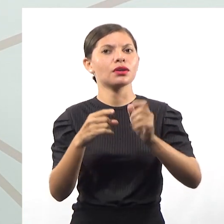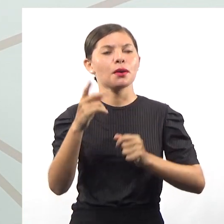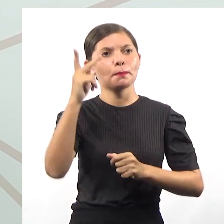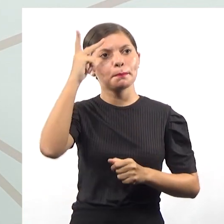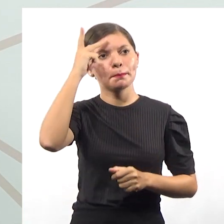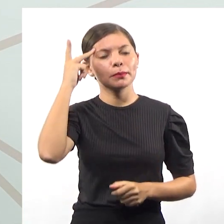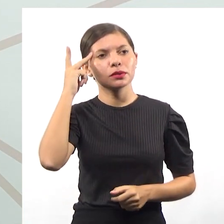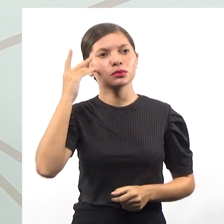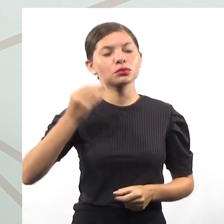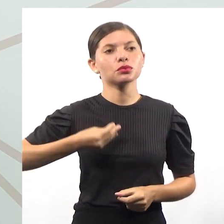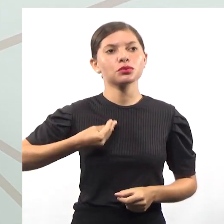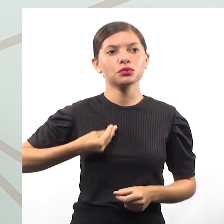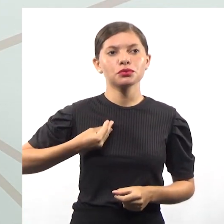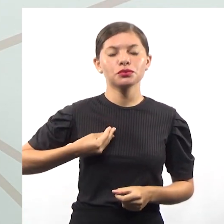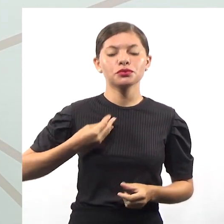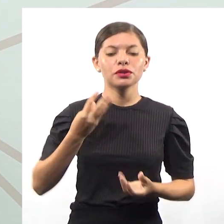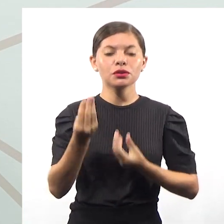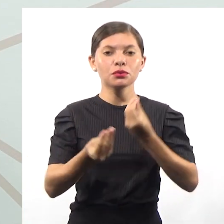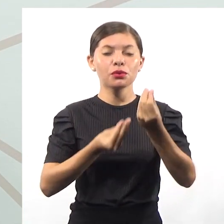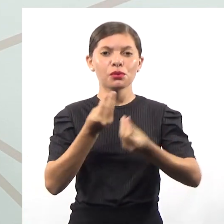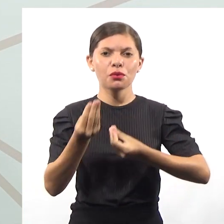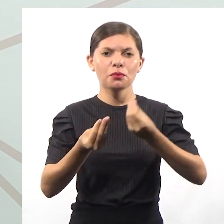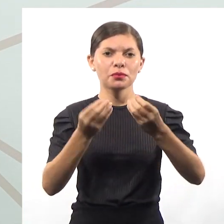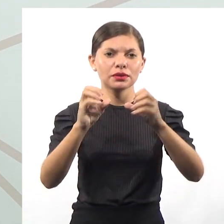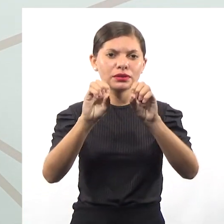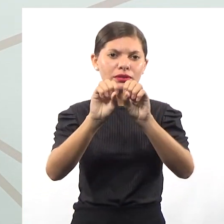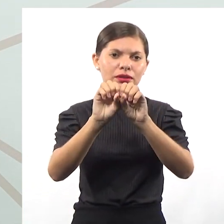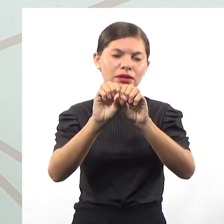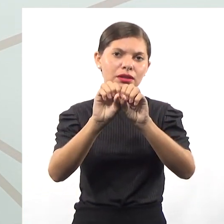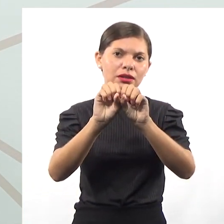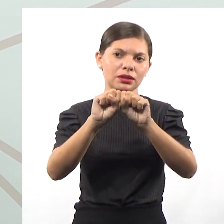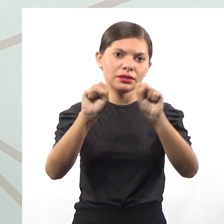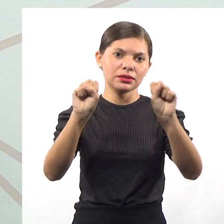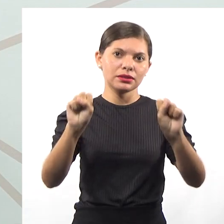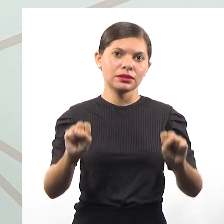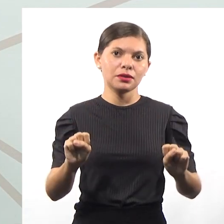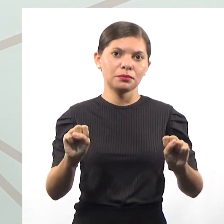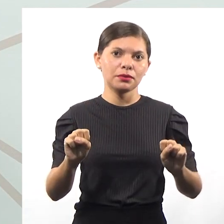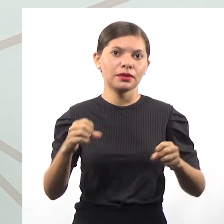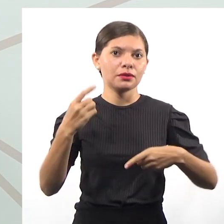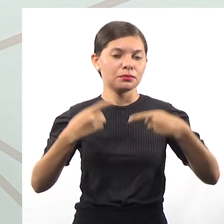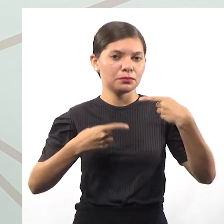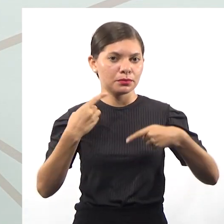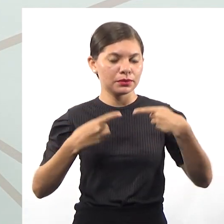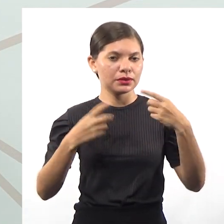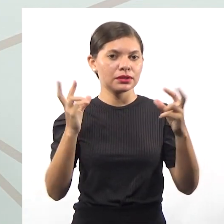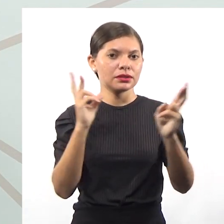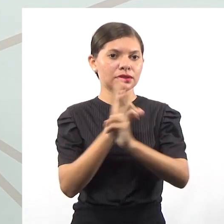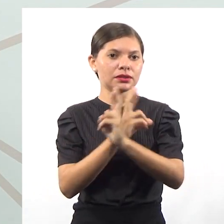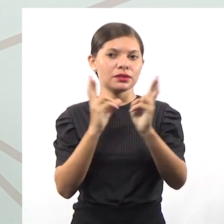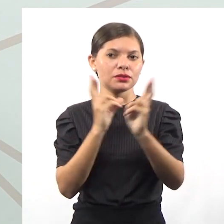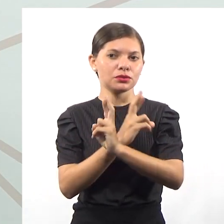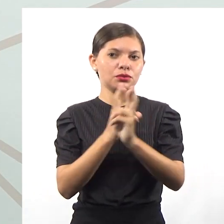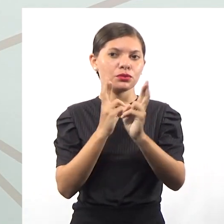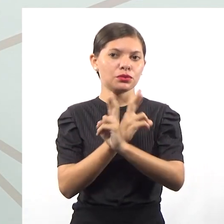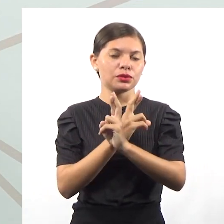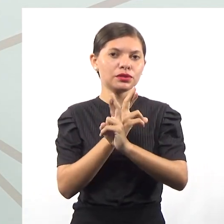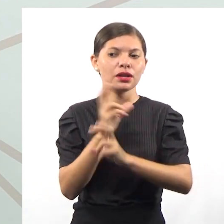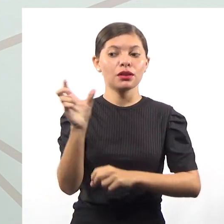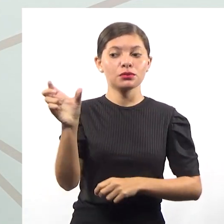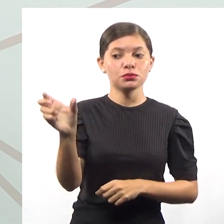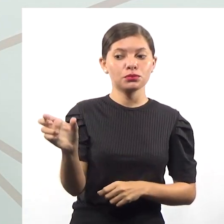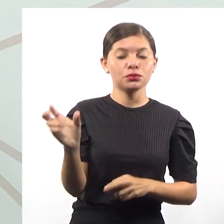conviverem. Então, como é esse sistema de convivência? Isso também está no patamar da política, das relações